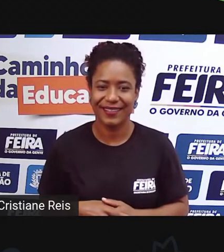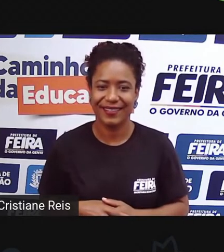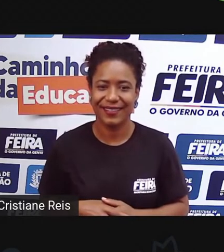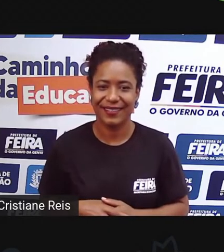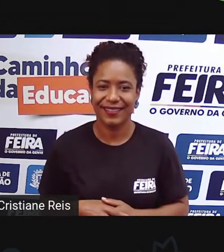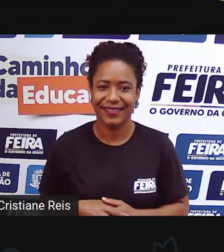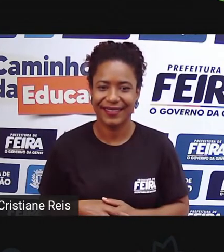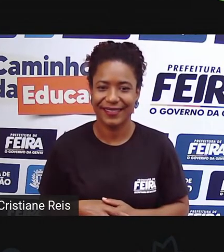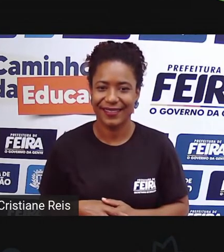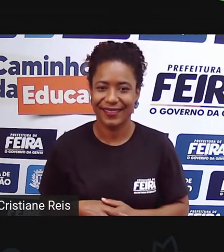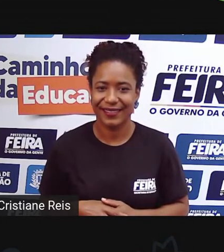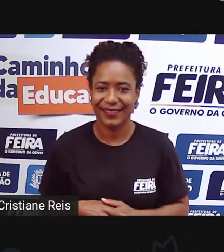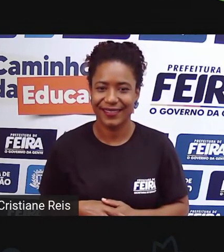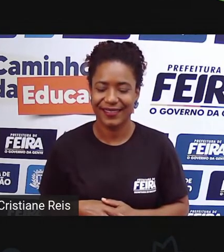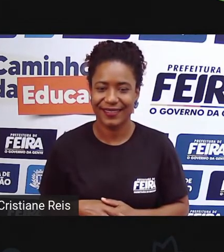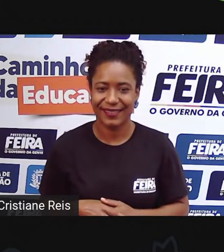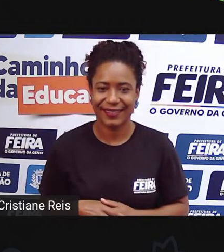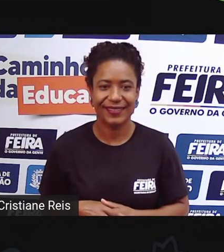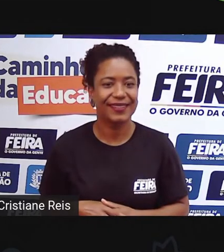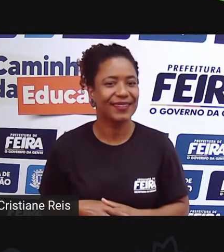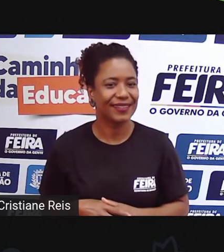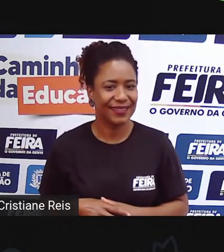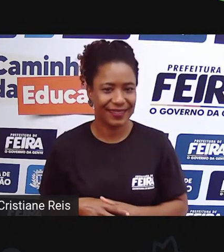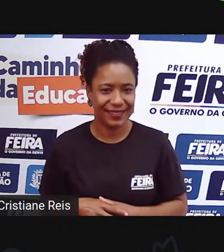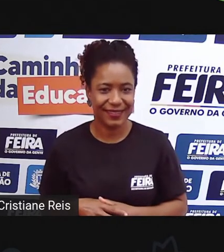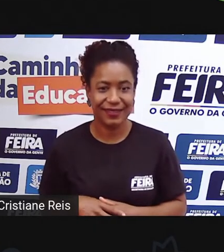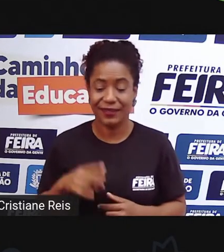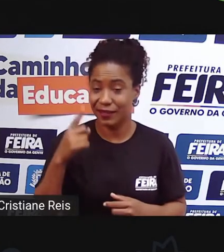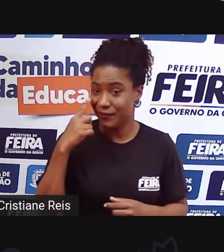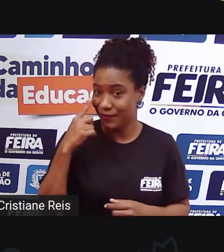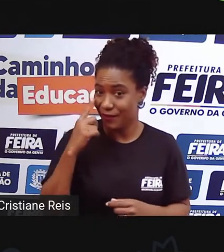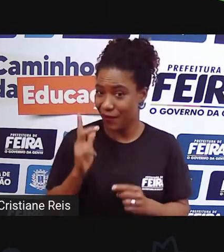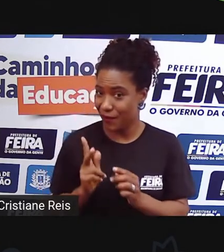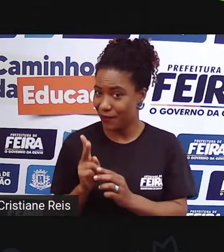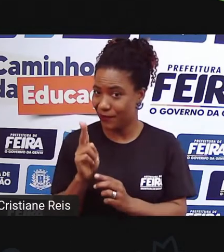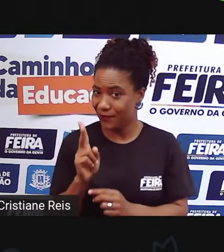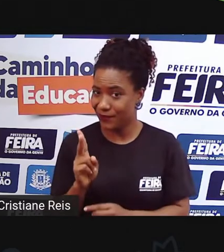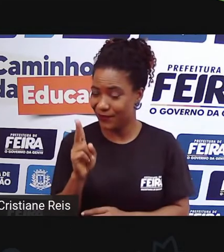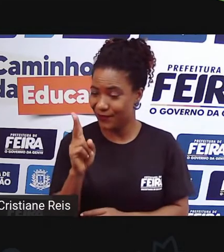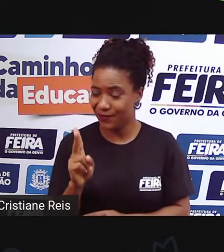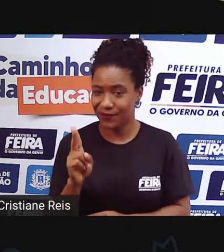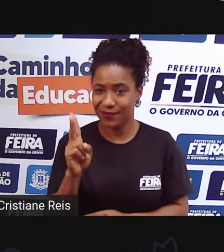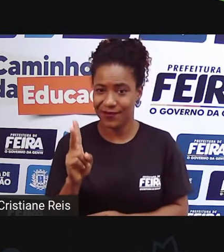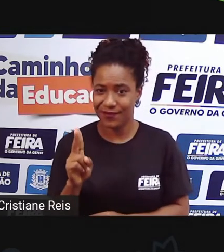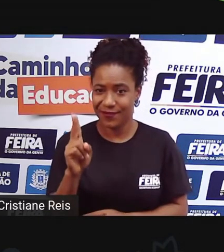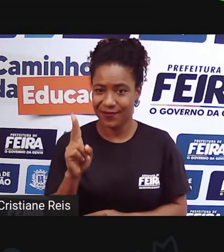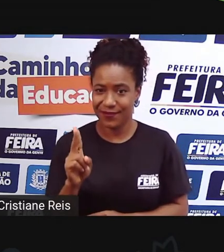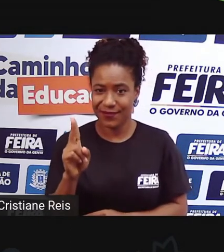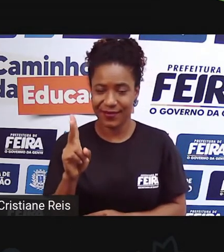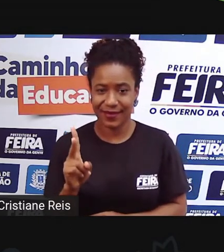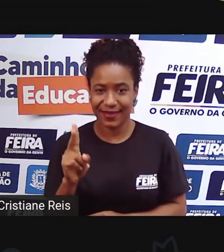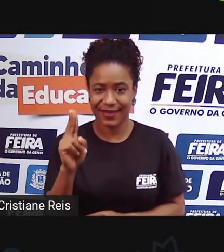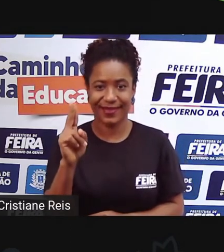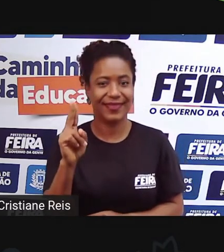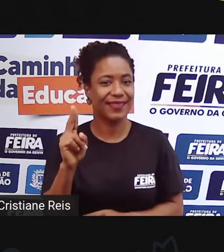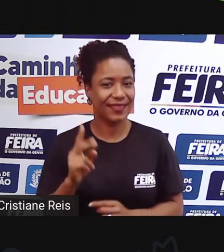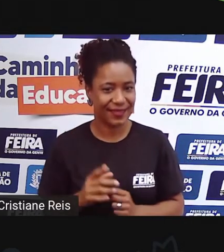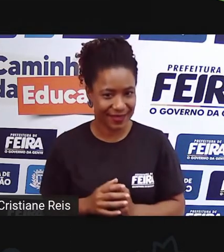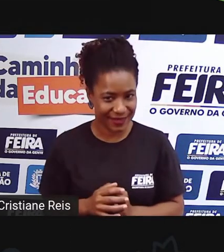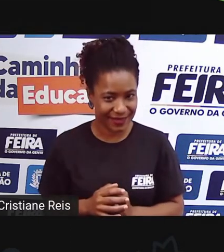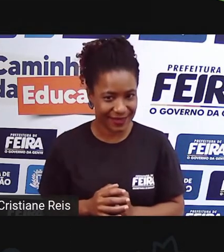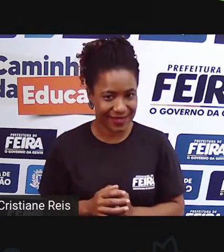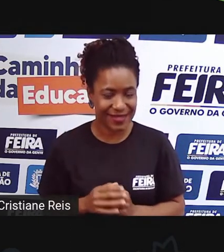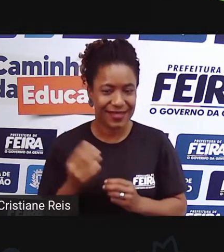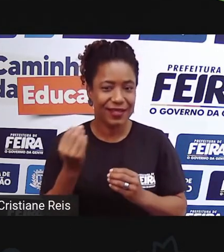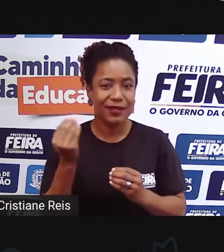dessa de papel. Eu vou usar a tesoura. Ai, Proelisa, e a cor? Eu não sei